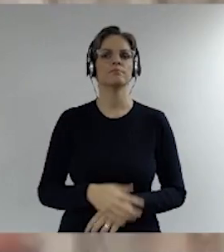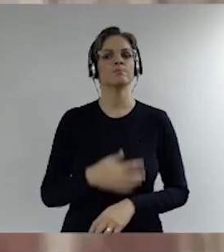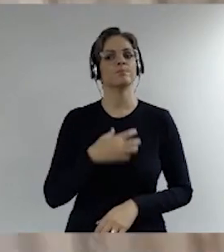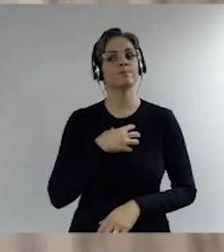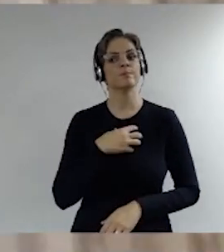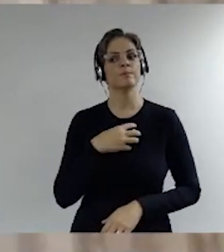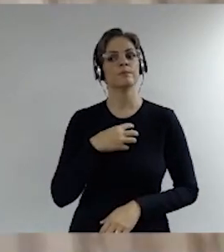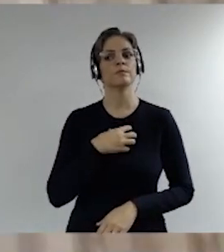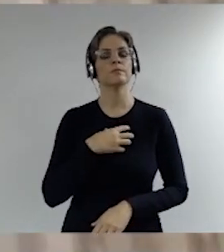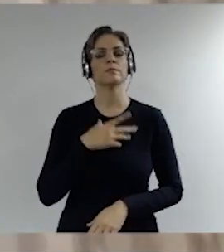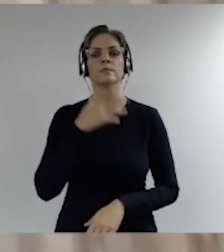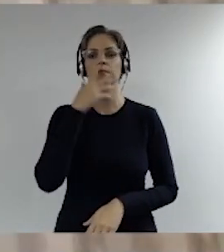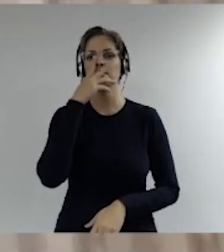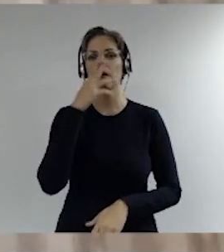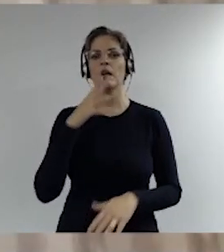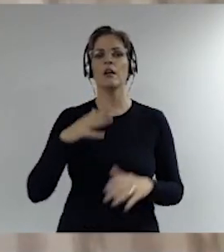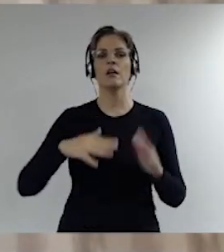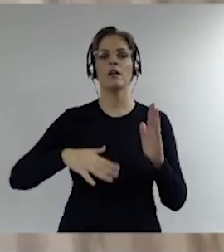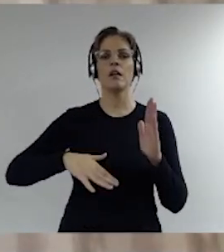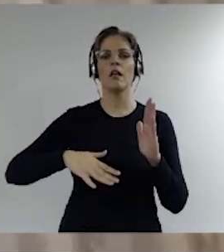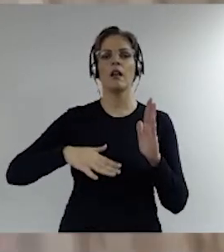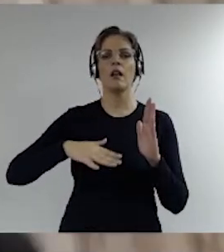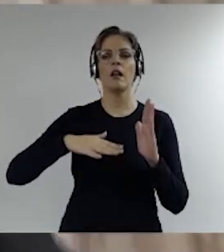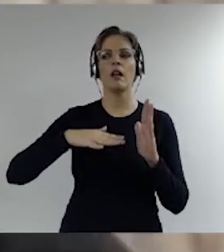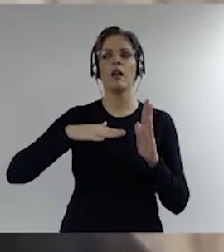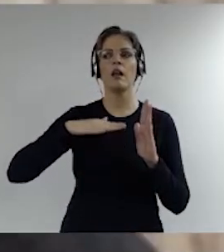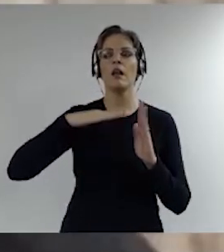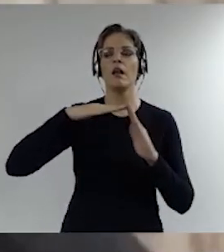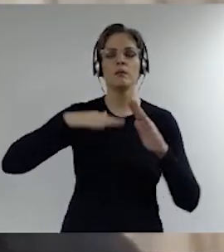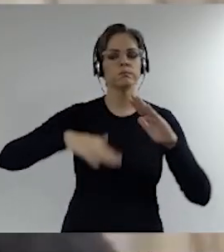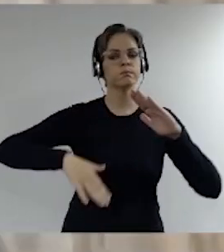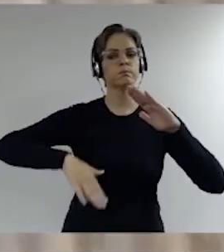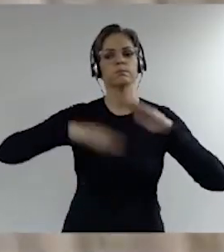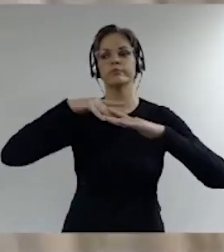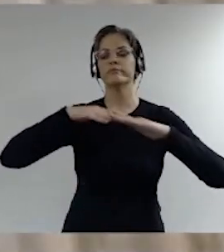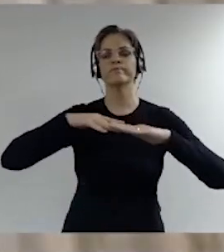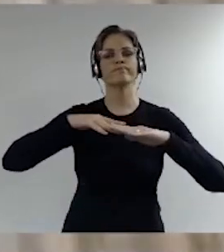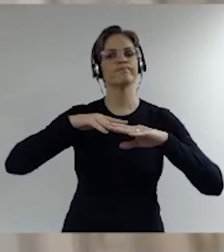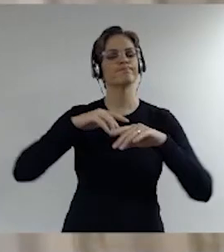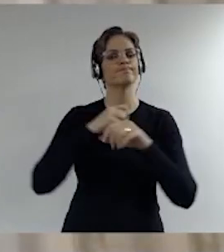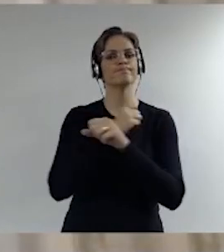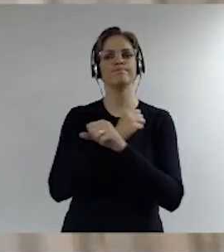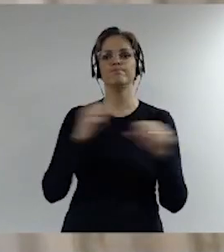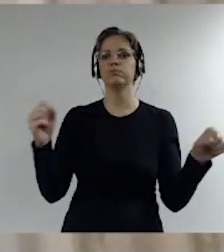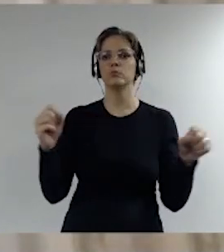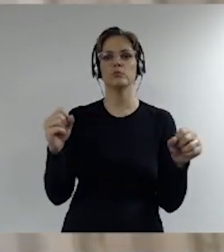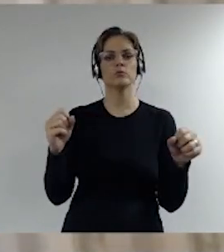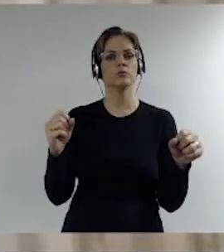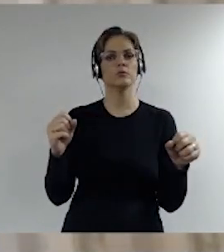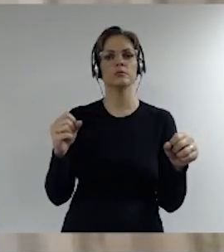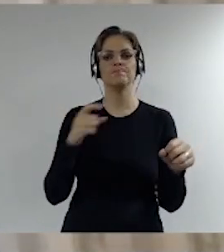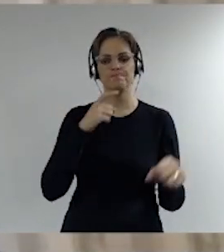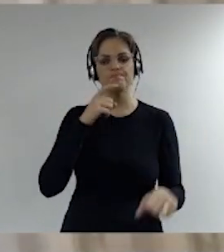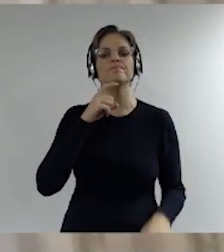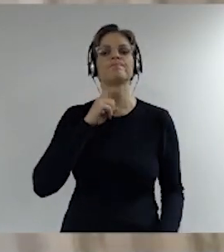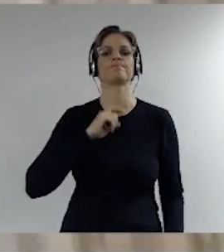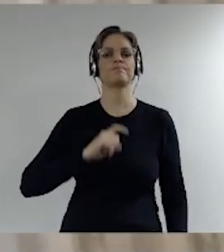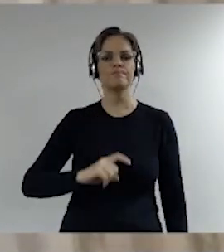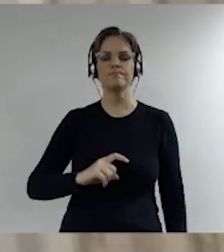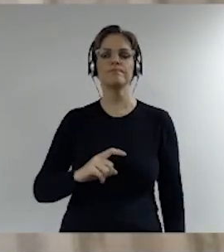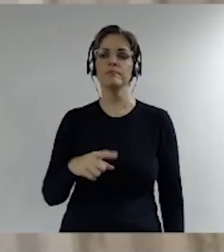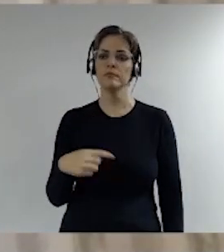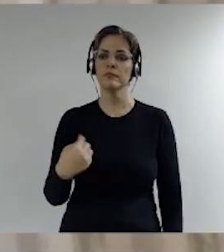que o copo está cheio e que já não dá mais para engolir. Veja bem, nosso caso é